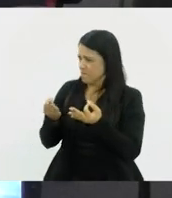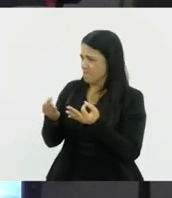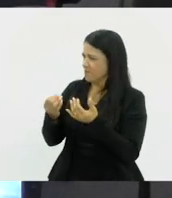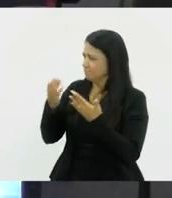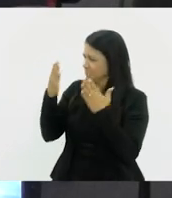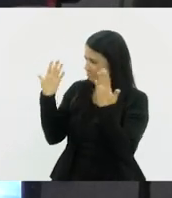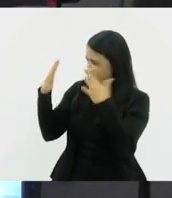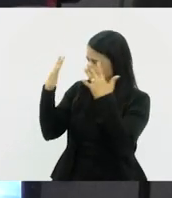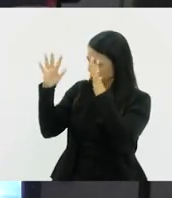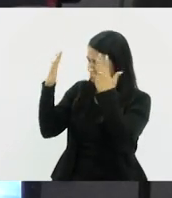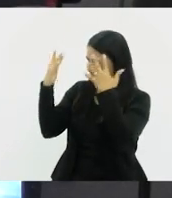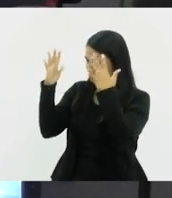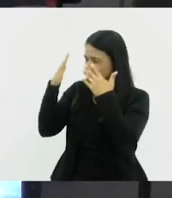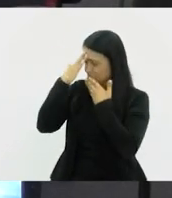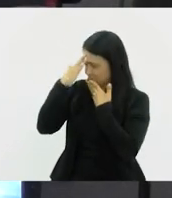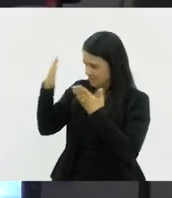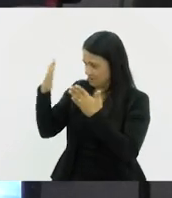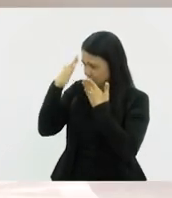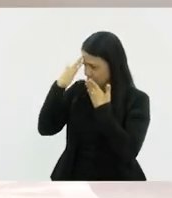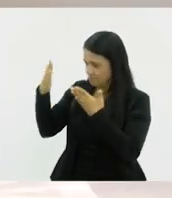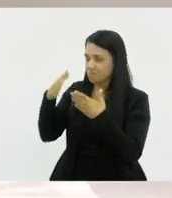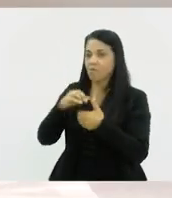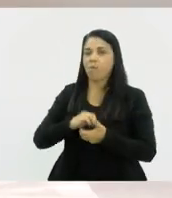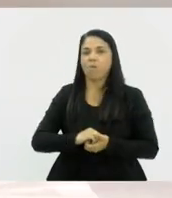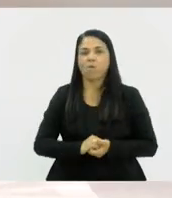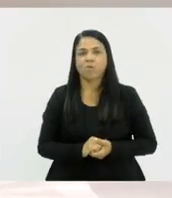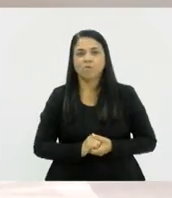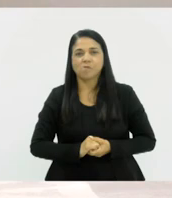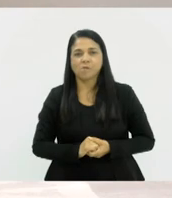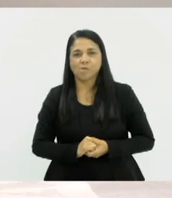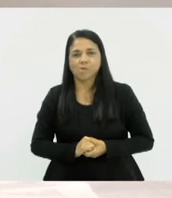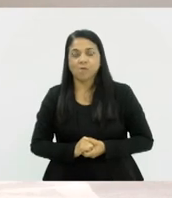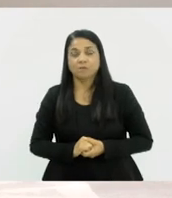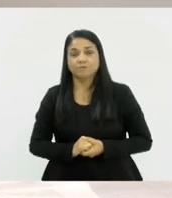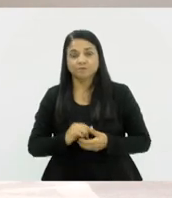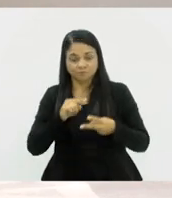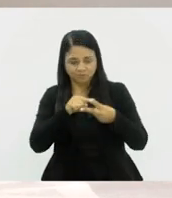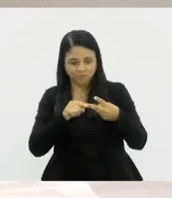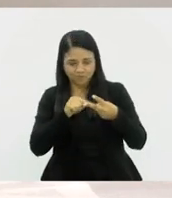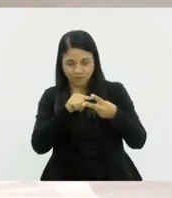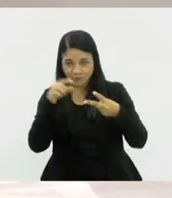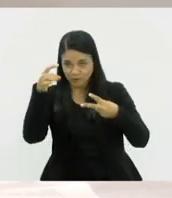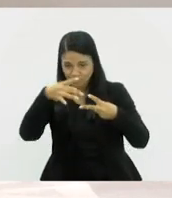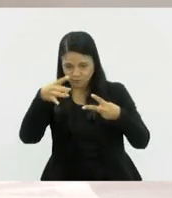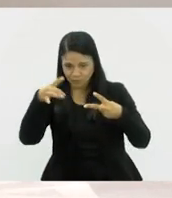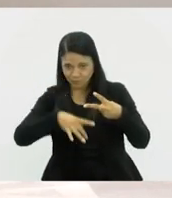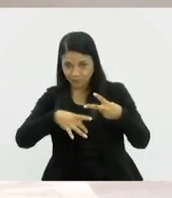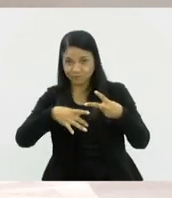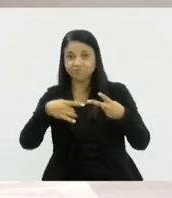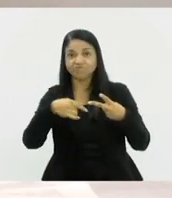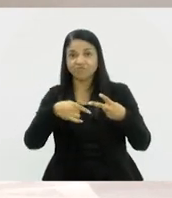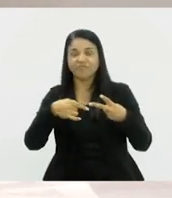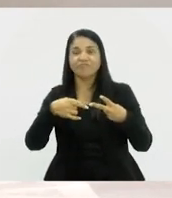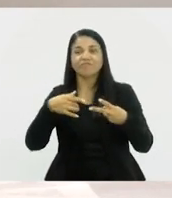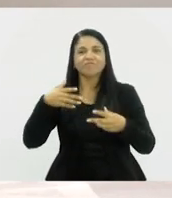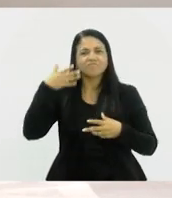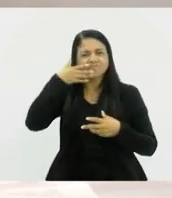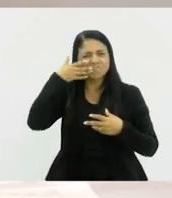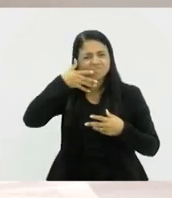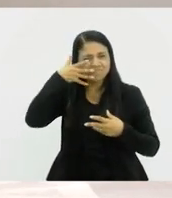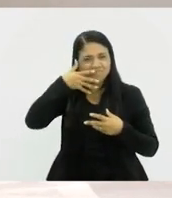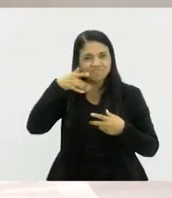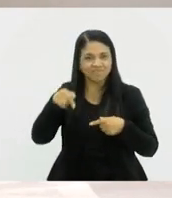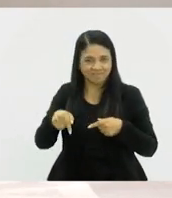perfeito obrigado muito obrigado bom os últimos dois da mesa que não falaram a gente deixou propositalmente pro